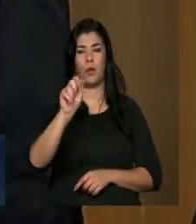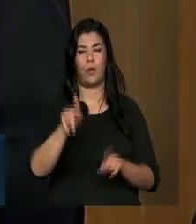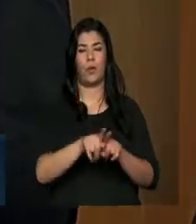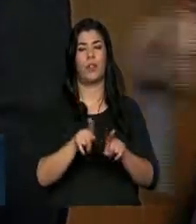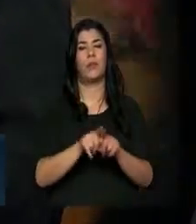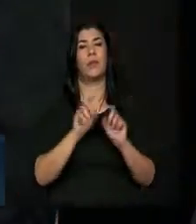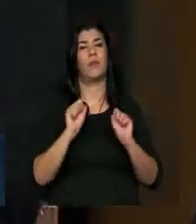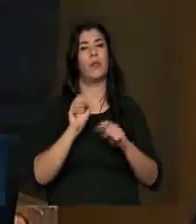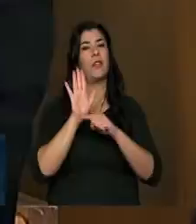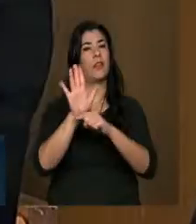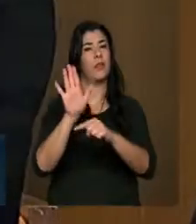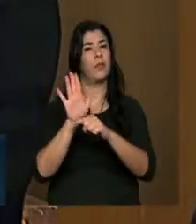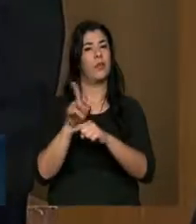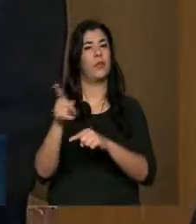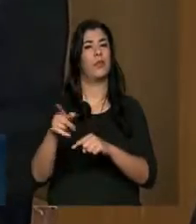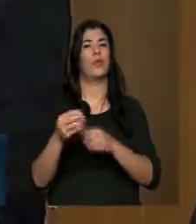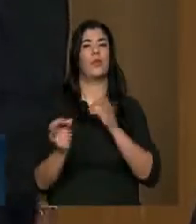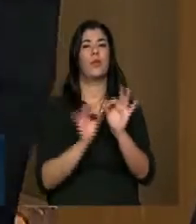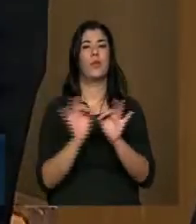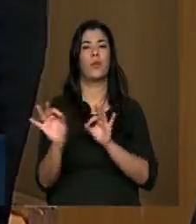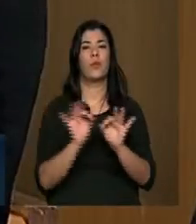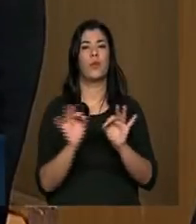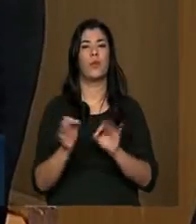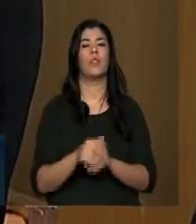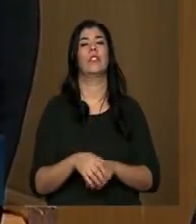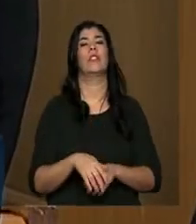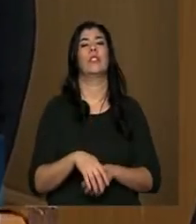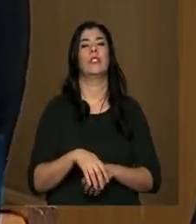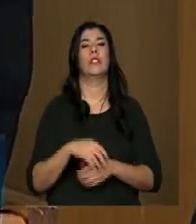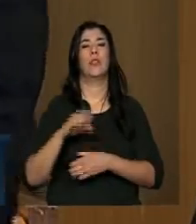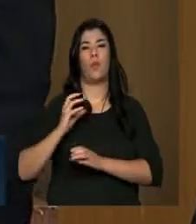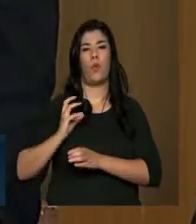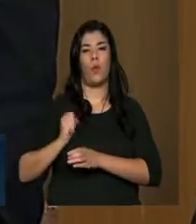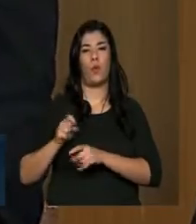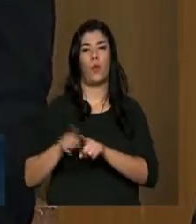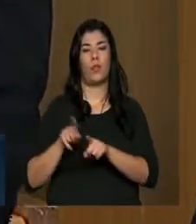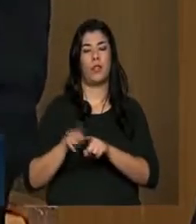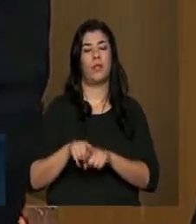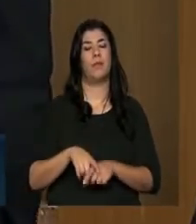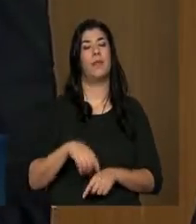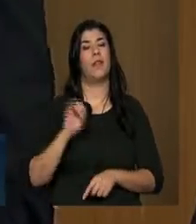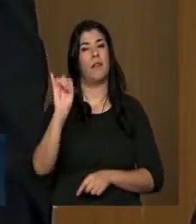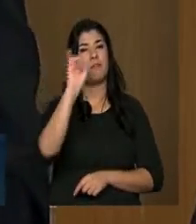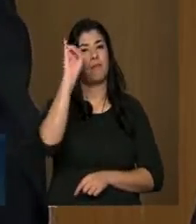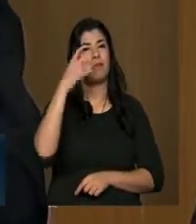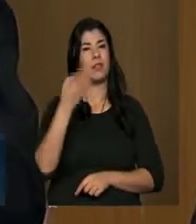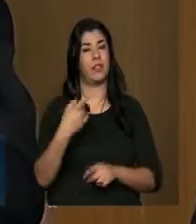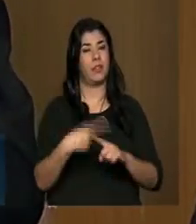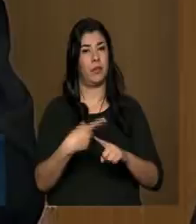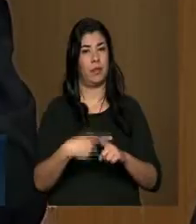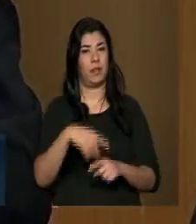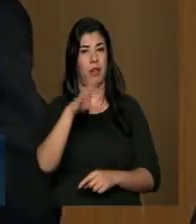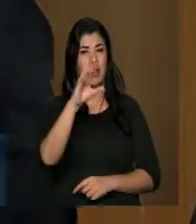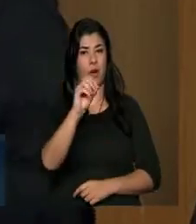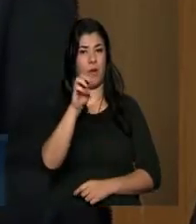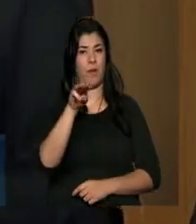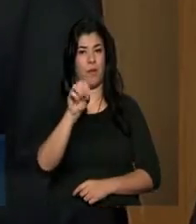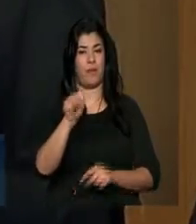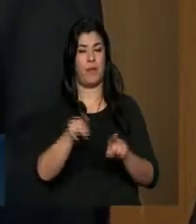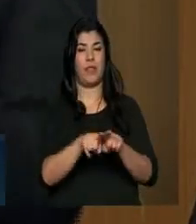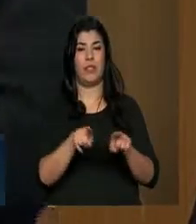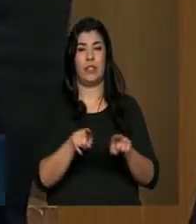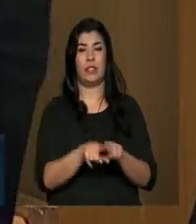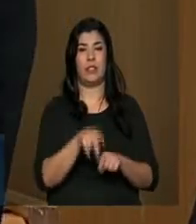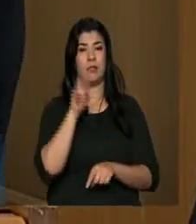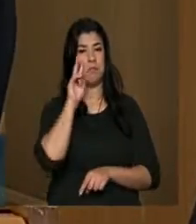generosa que o Brasil vem dando ao mundo e que foi reconhecida, inclusive, pela Organização Mundial de Saúde, numa das Assembleias Mundiais de Saúde,